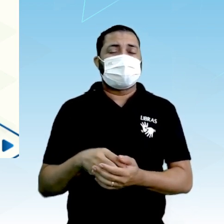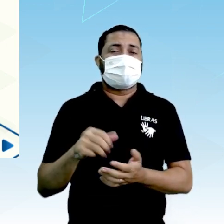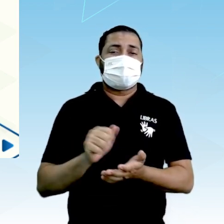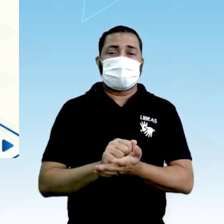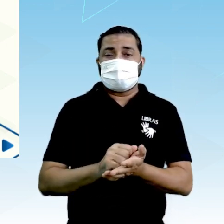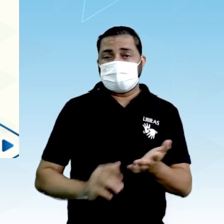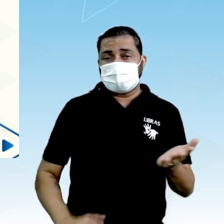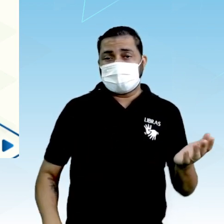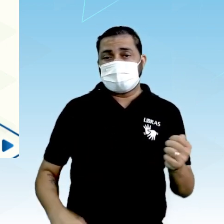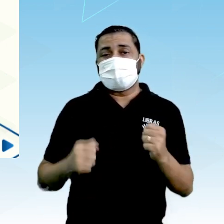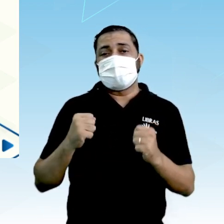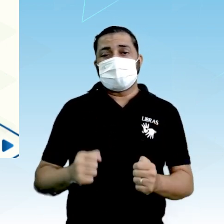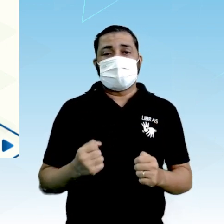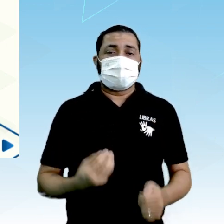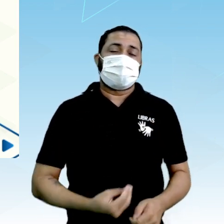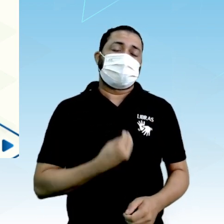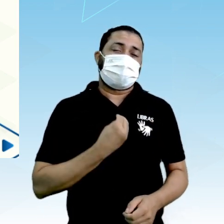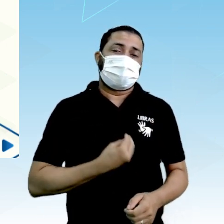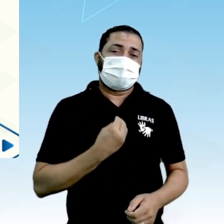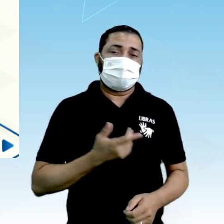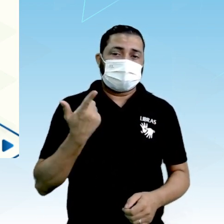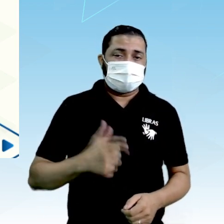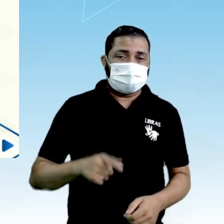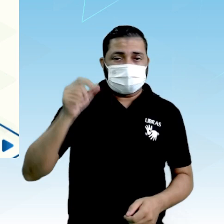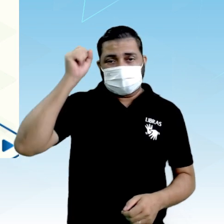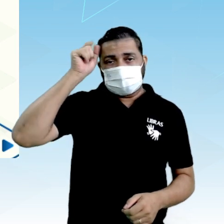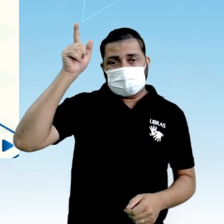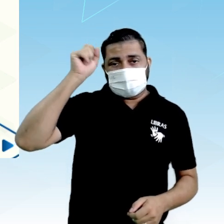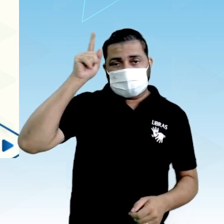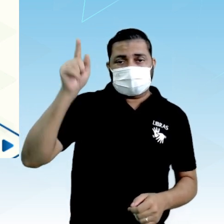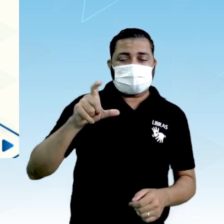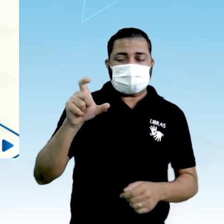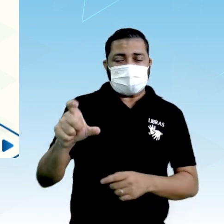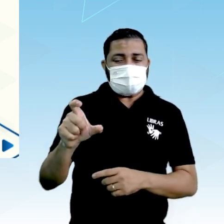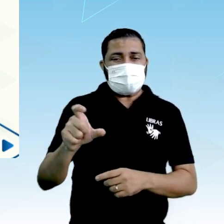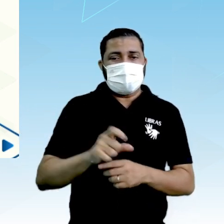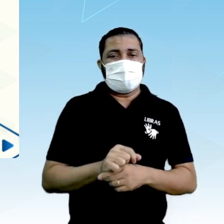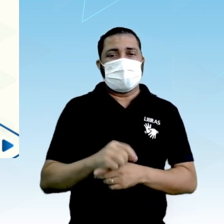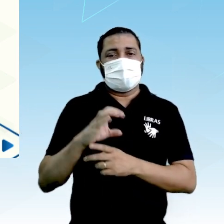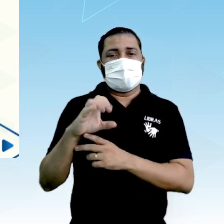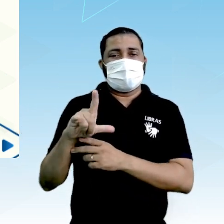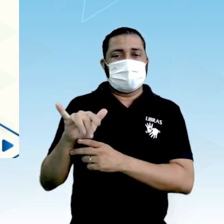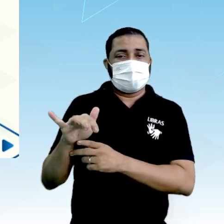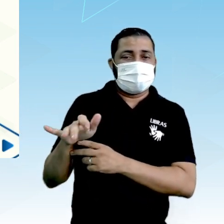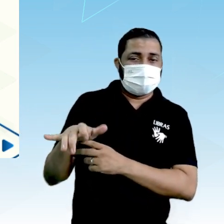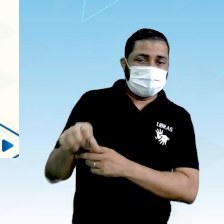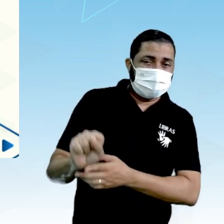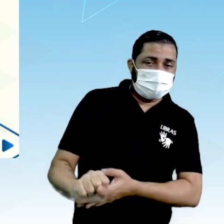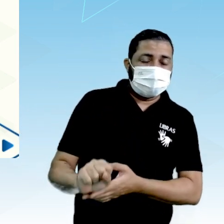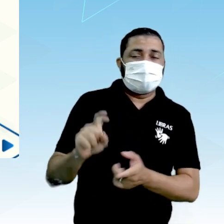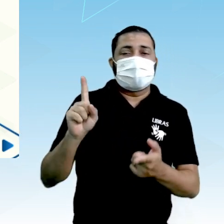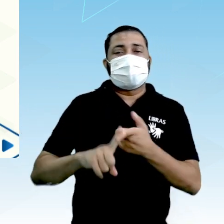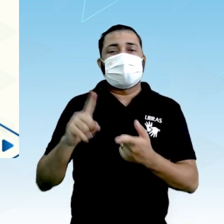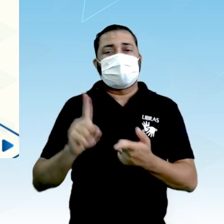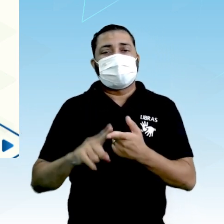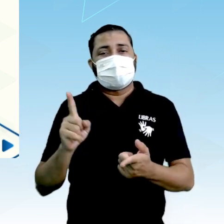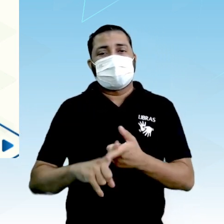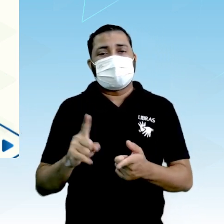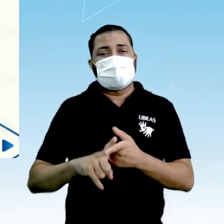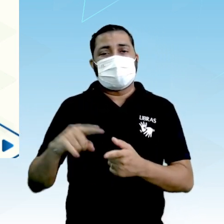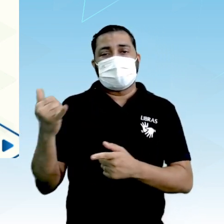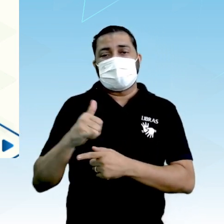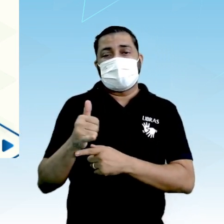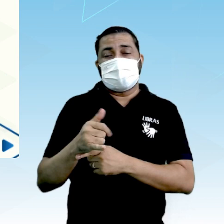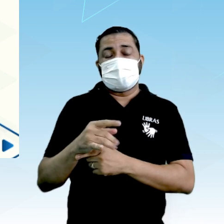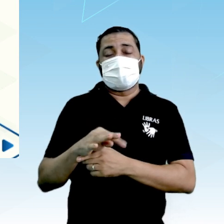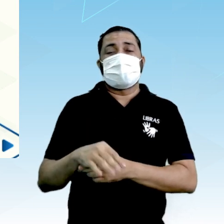possa reviver as ideias por trás das pilhas, das células galvânicas, né? E também da eletrólise. A